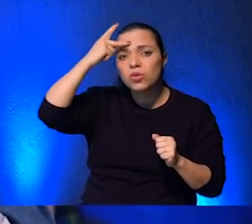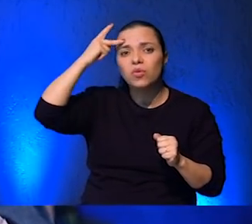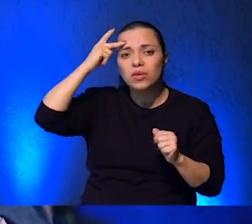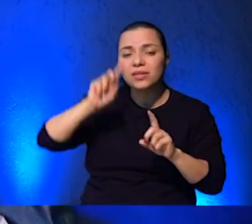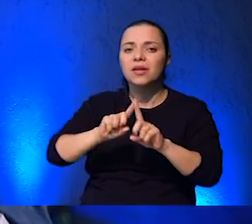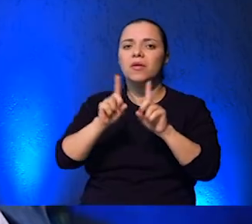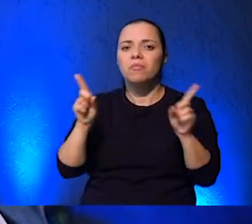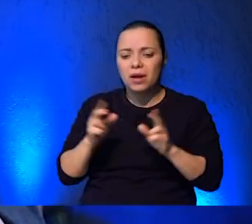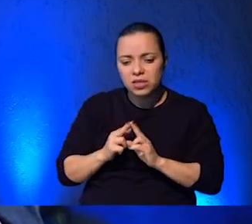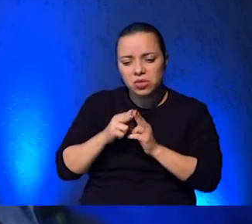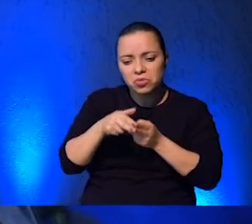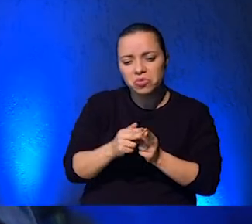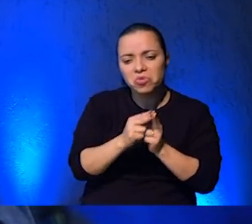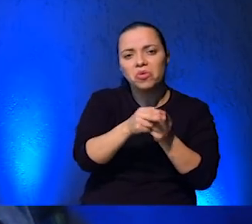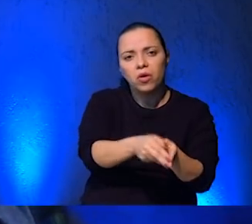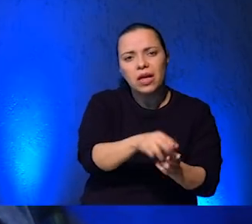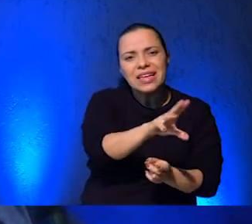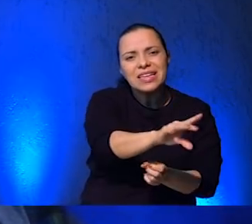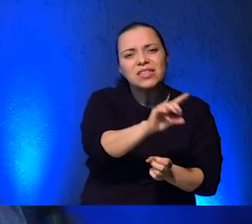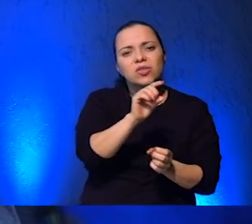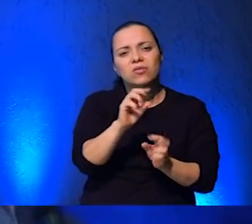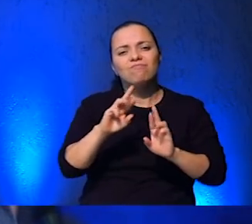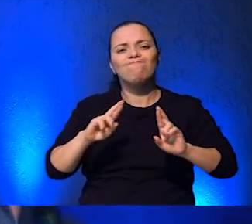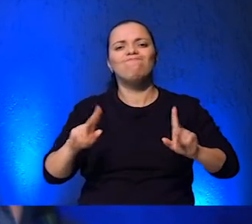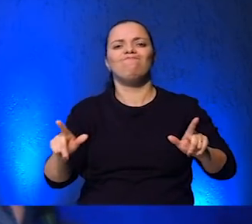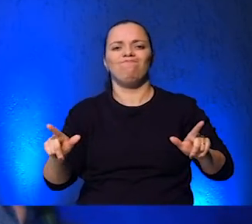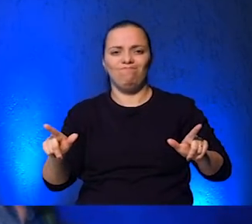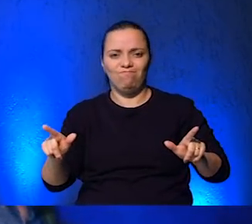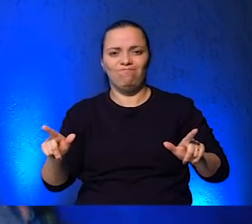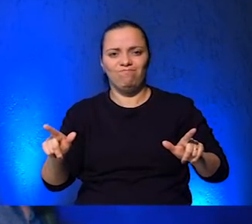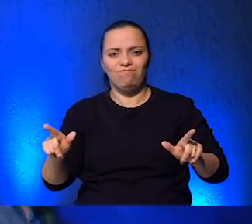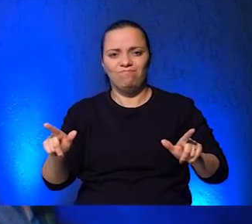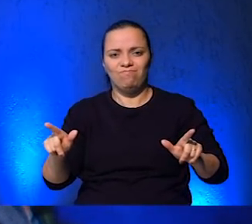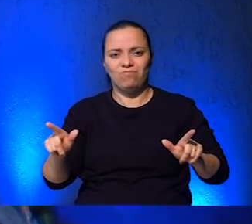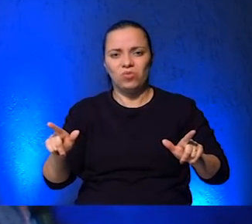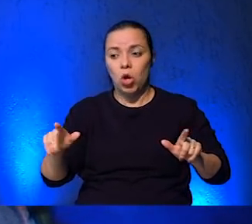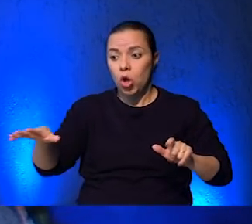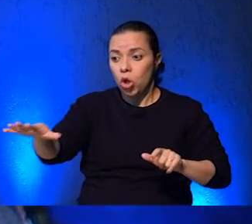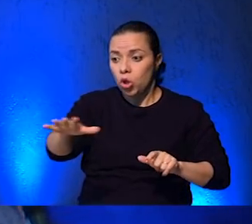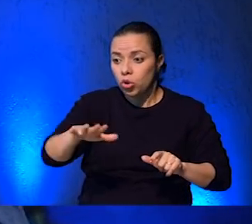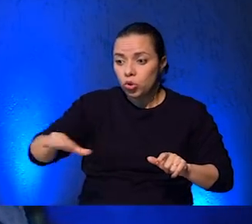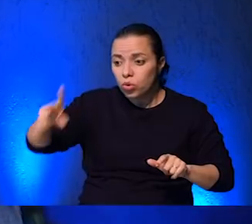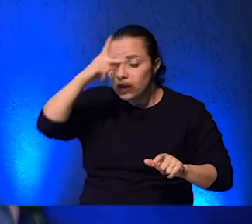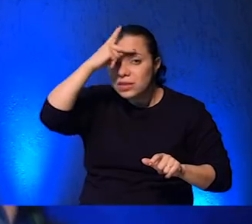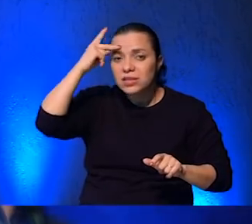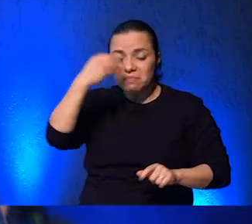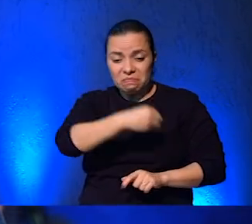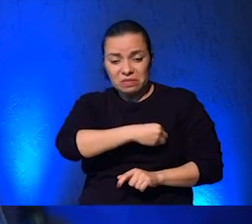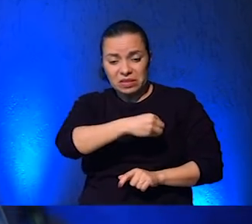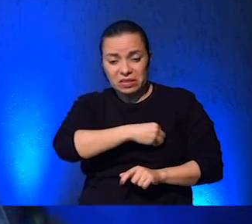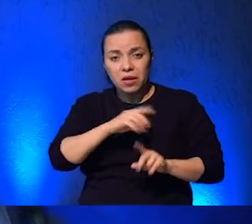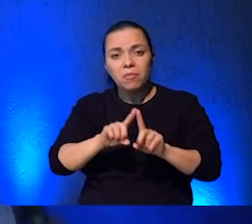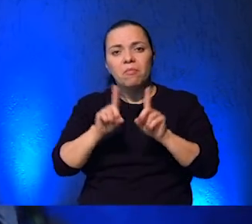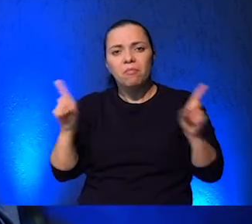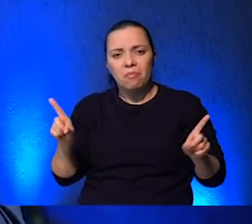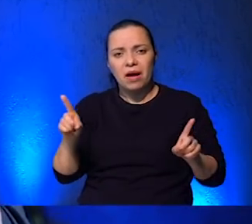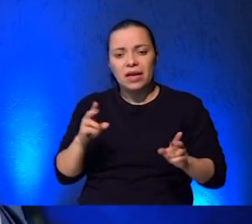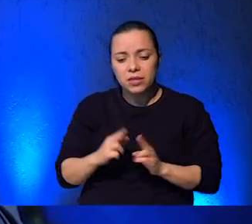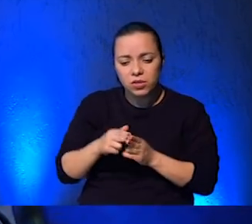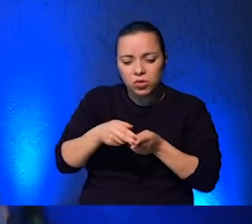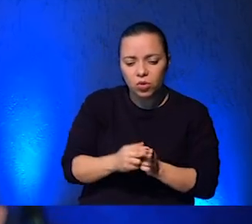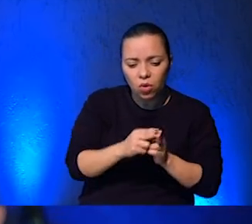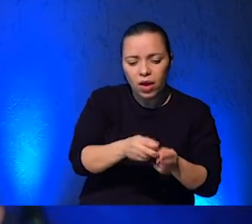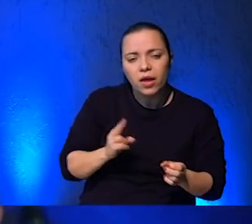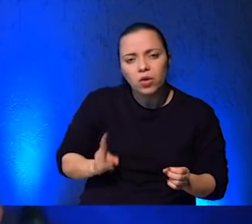seguindo a deus servindo a deus honrando a deus e eu oro que essa pandemia